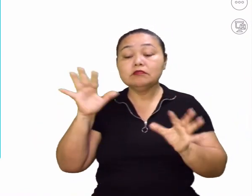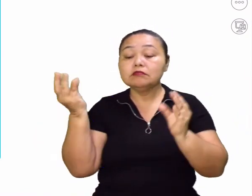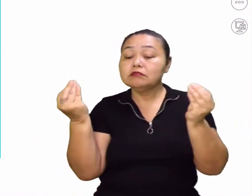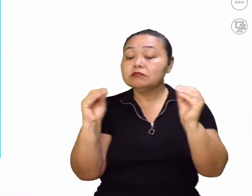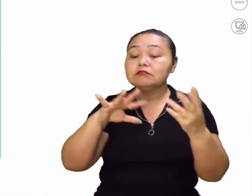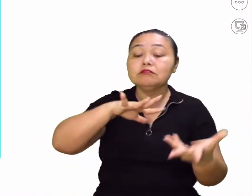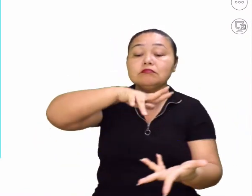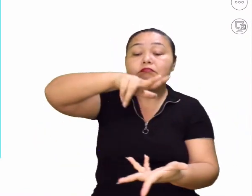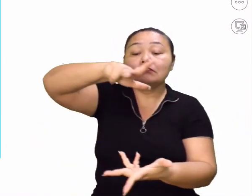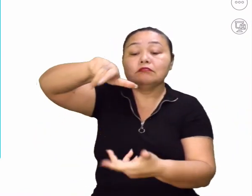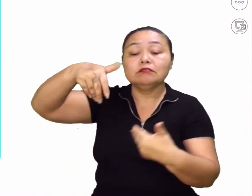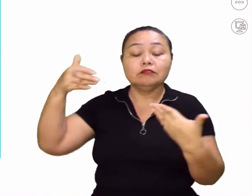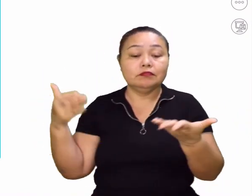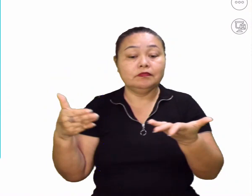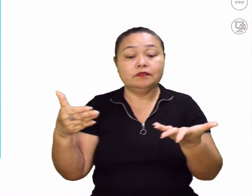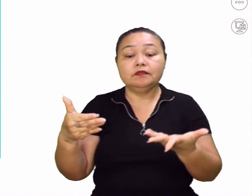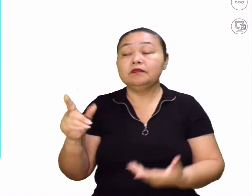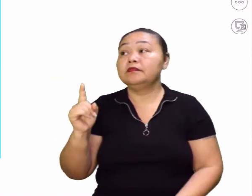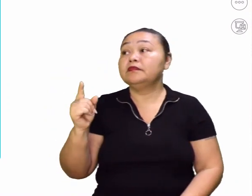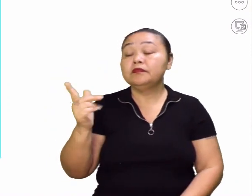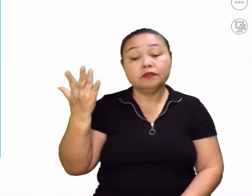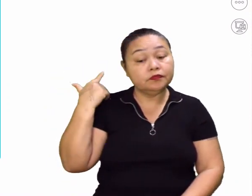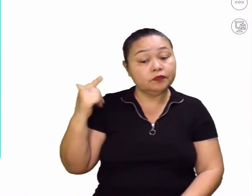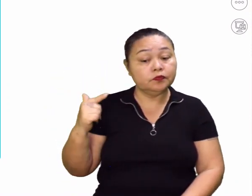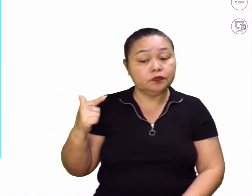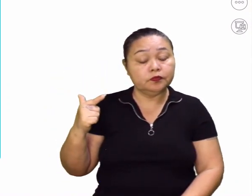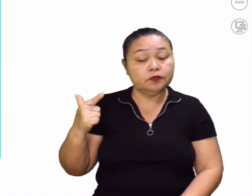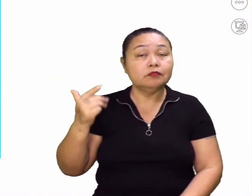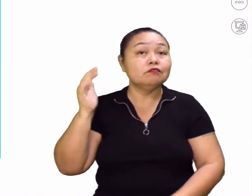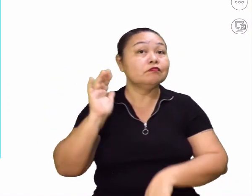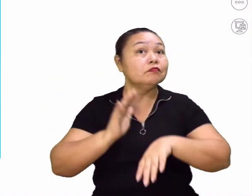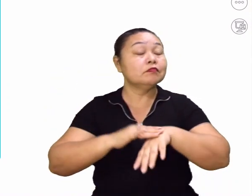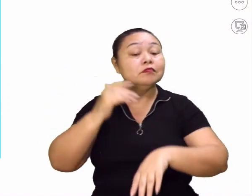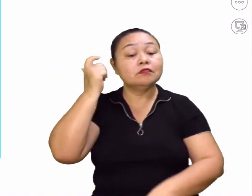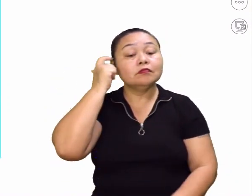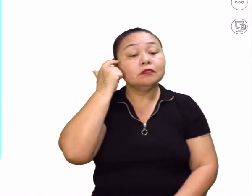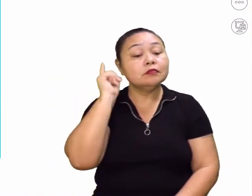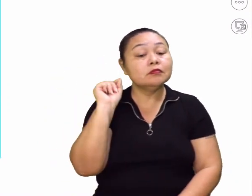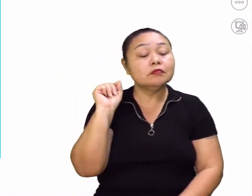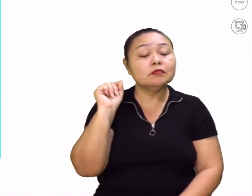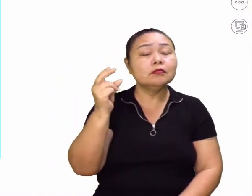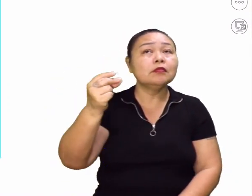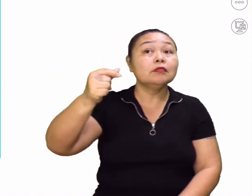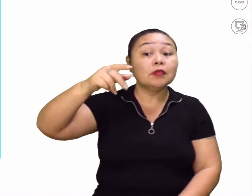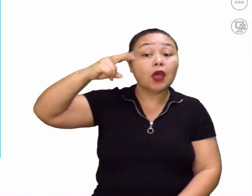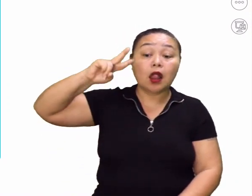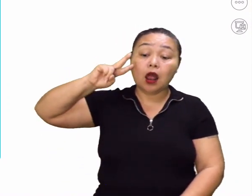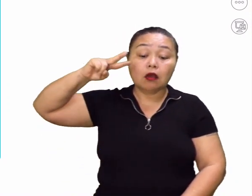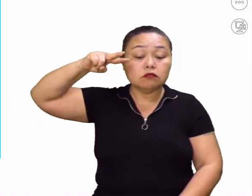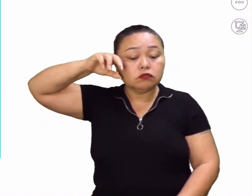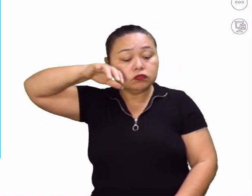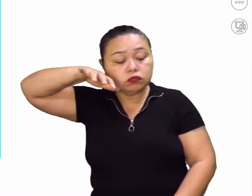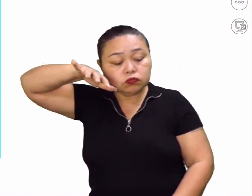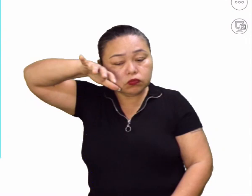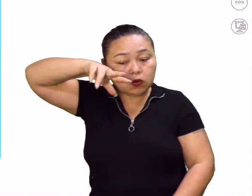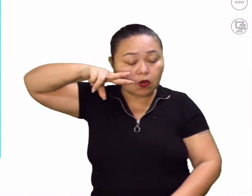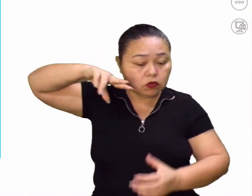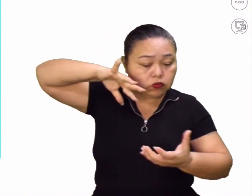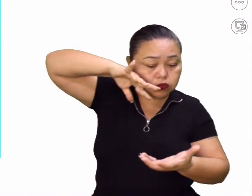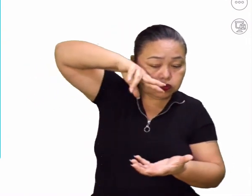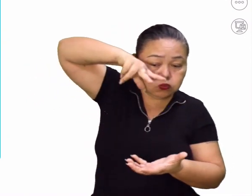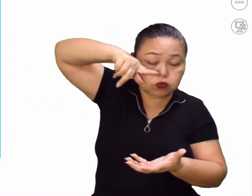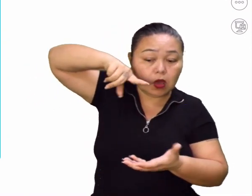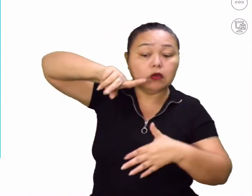da atualidade. Agora imagina, né? Eles não tinham a ideia de ver isso lá de cima. Então isso, nossa, foi